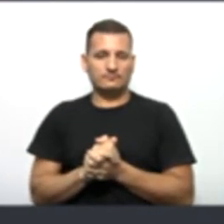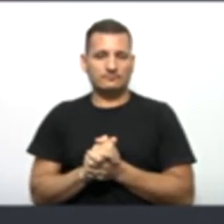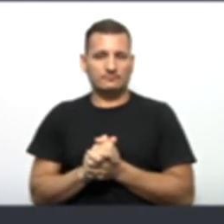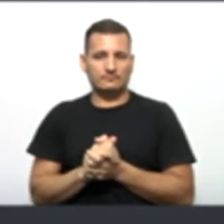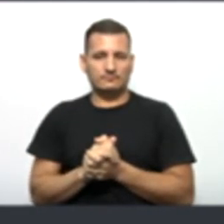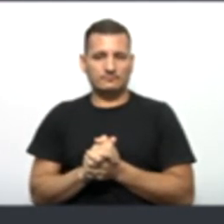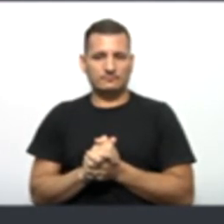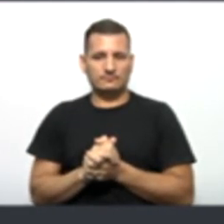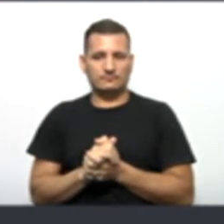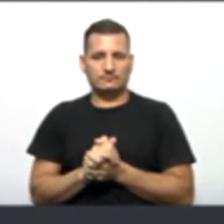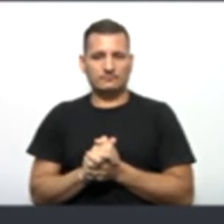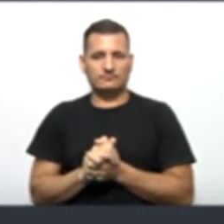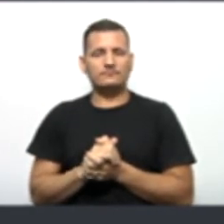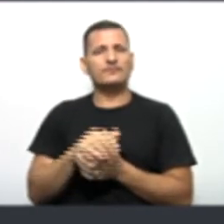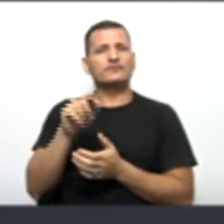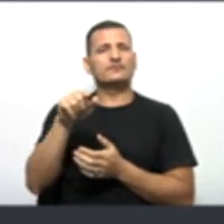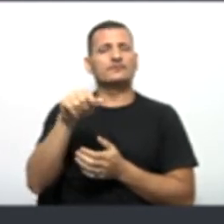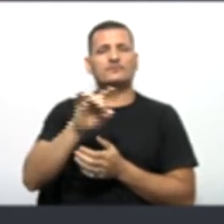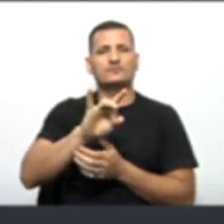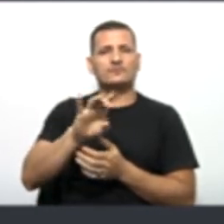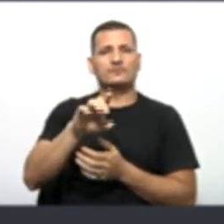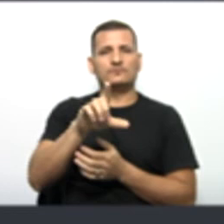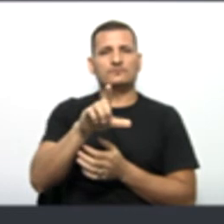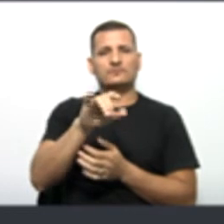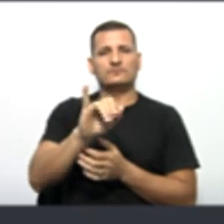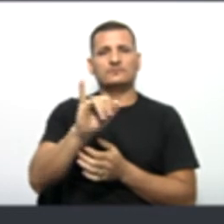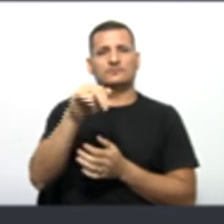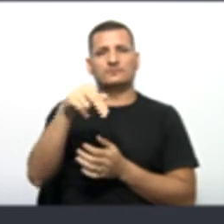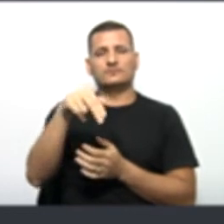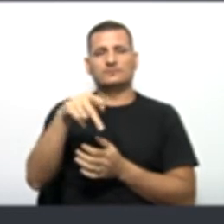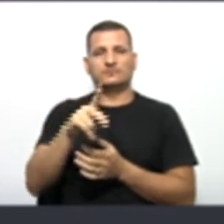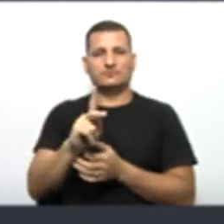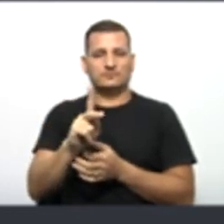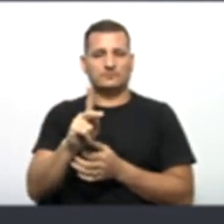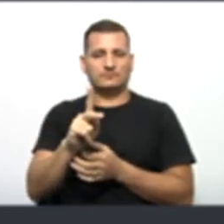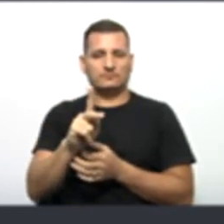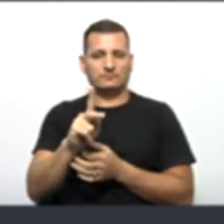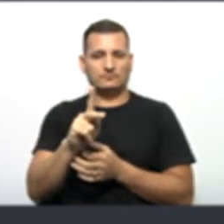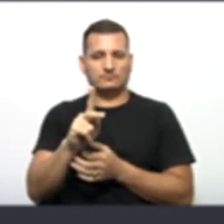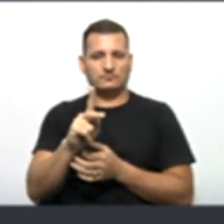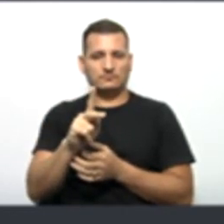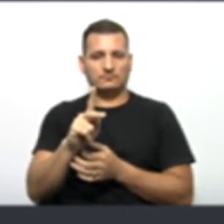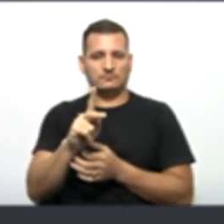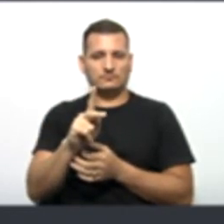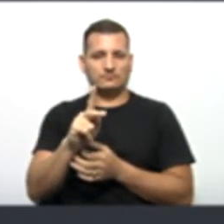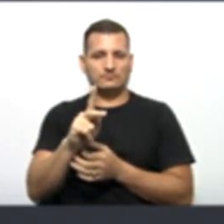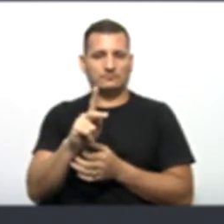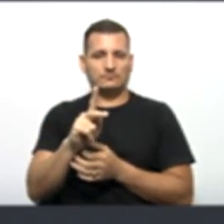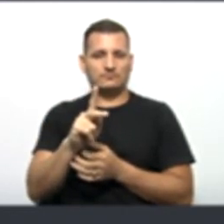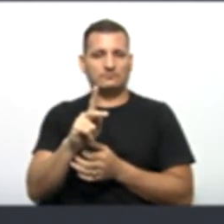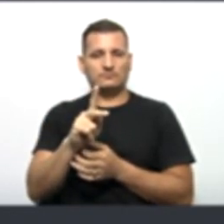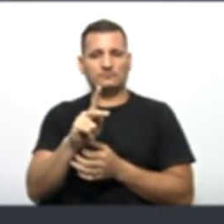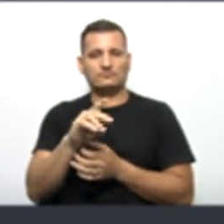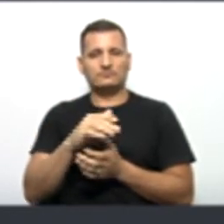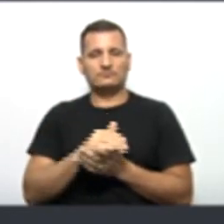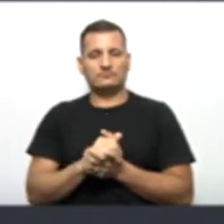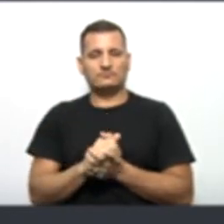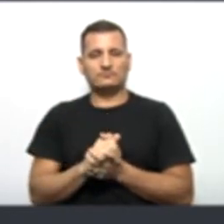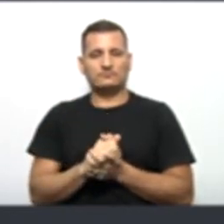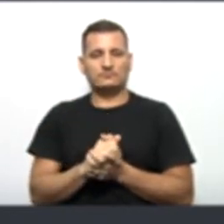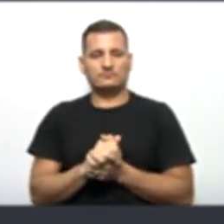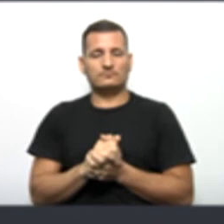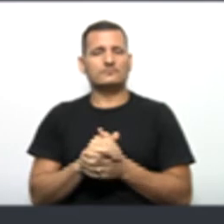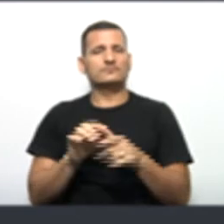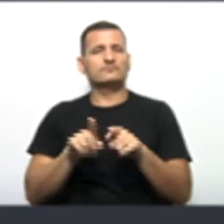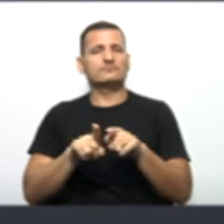só vai conter os links que estão lá na nossa página e qual é a